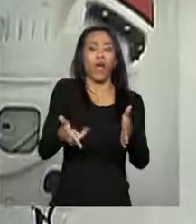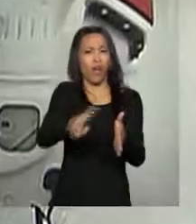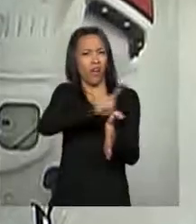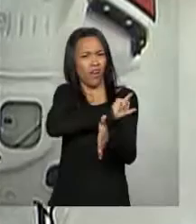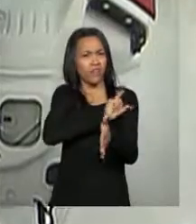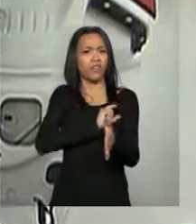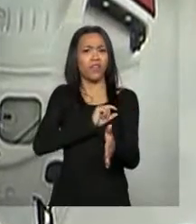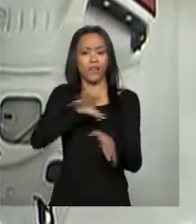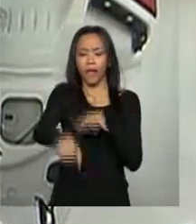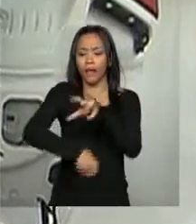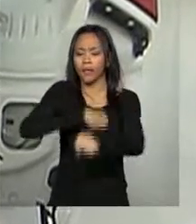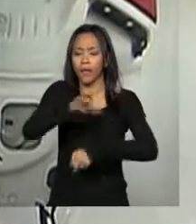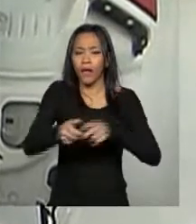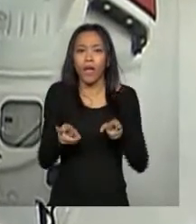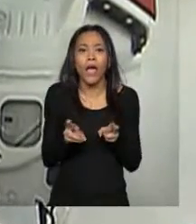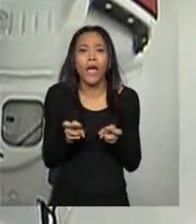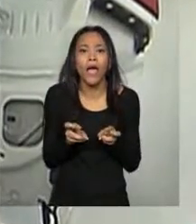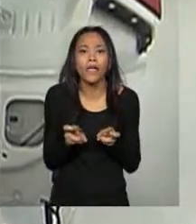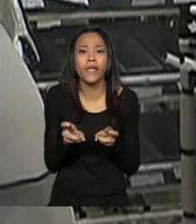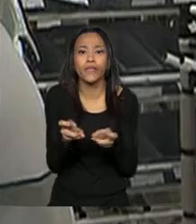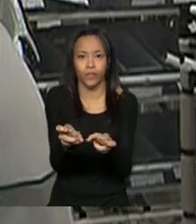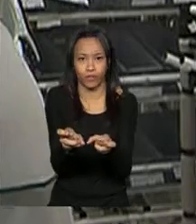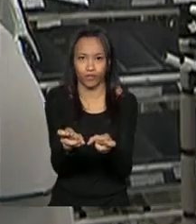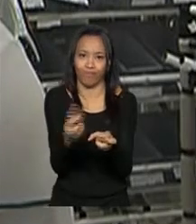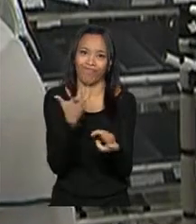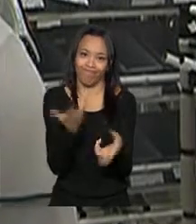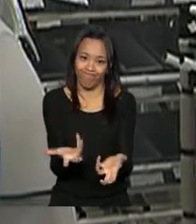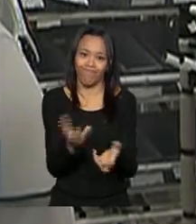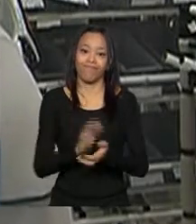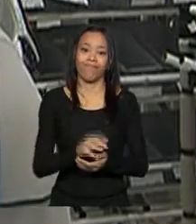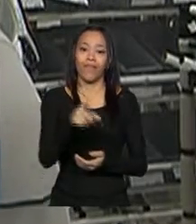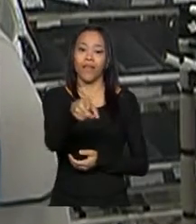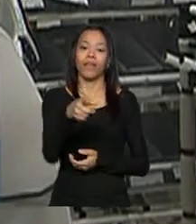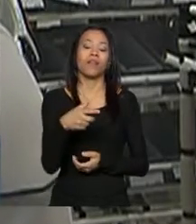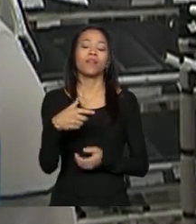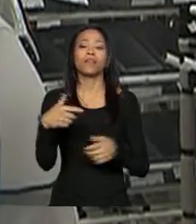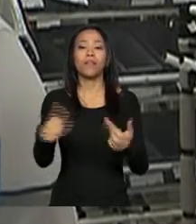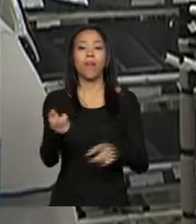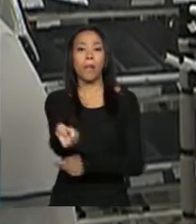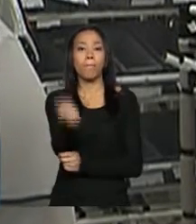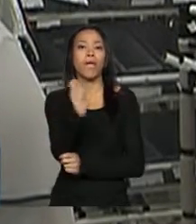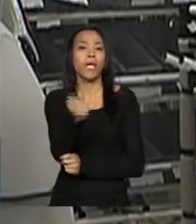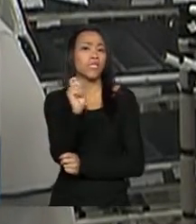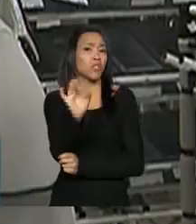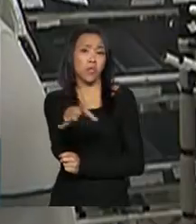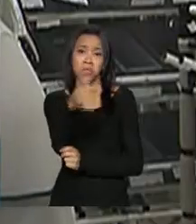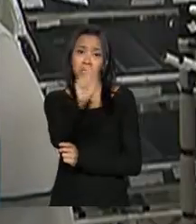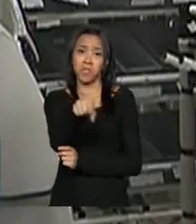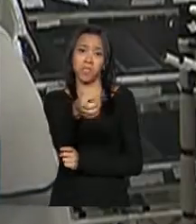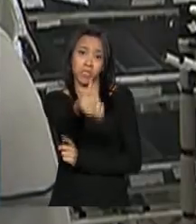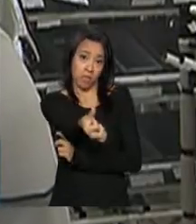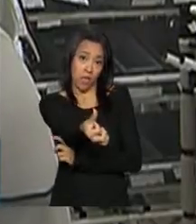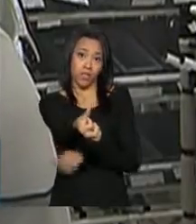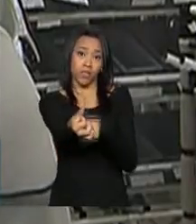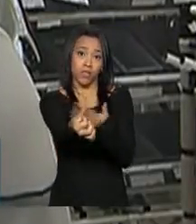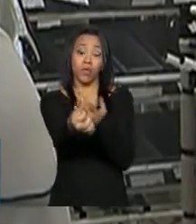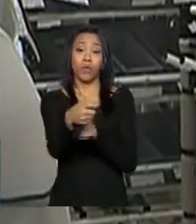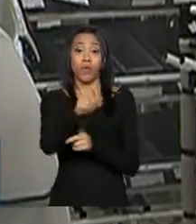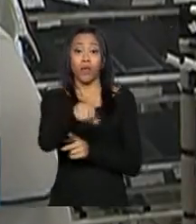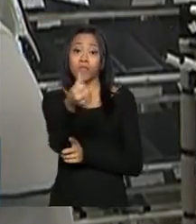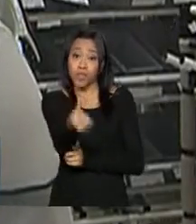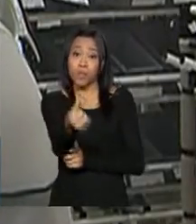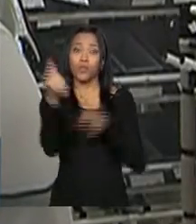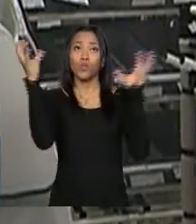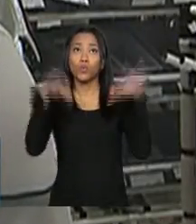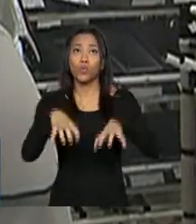catador de caranguejos nos mangues da região. Na vida da pesca, você só trabalha 6 meses, porque 6 meses é sol, 6 meses é